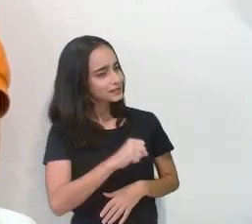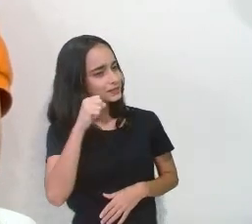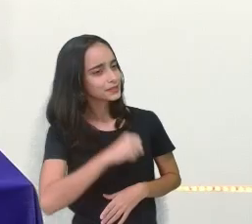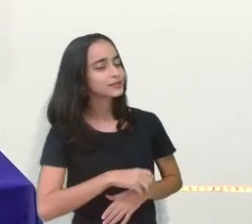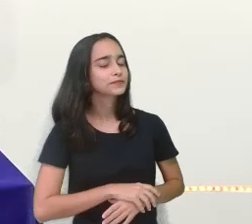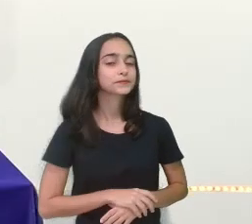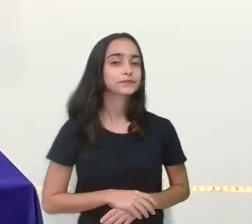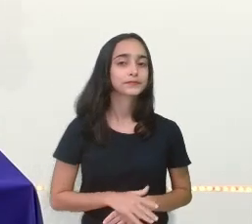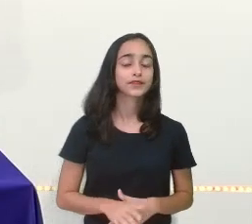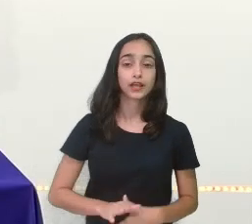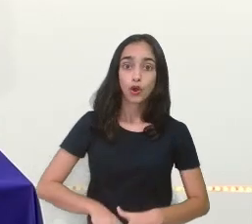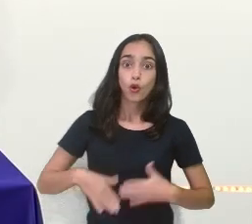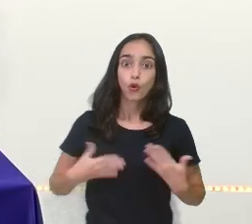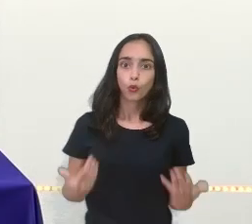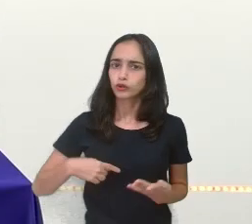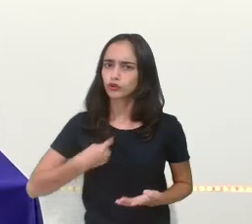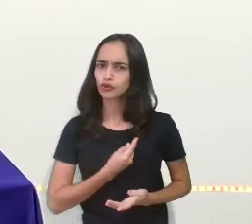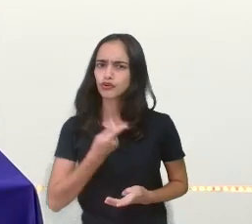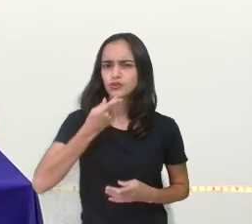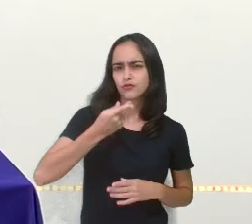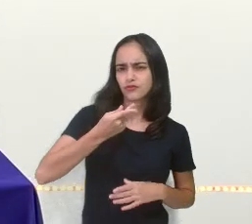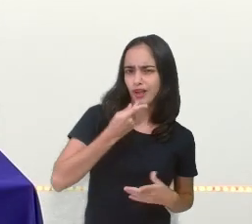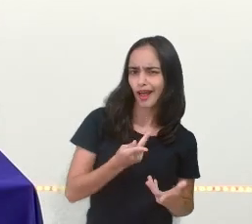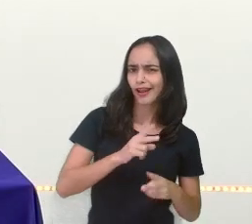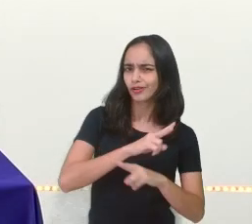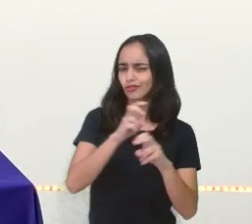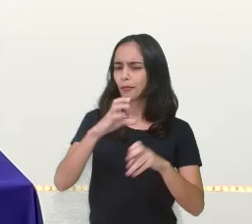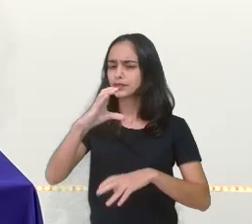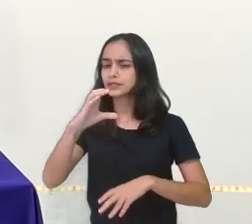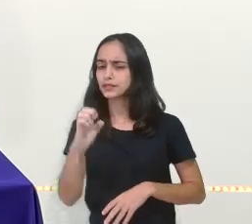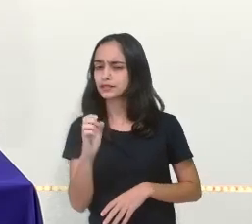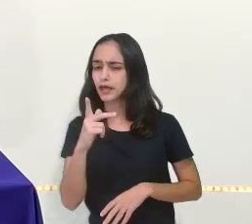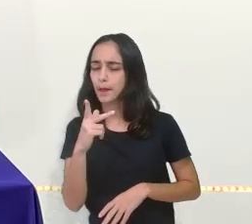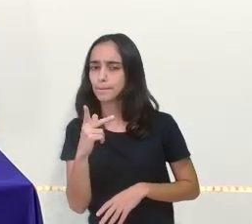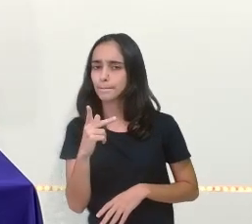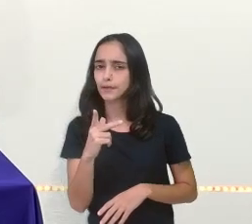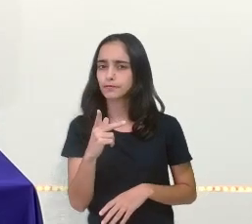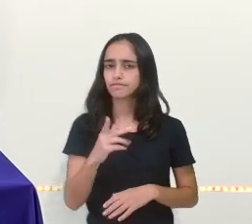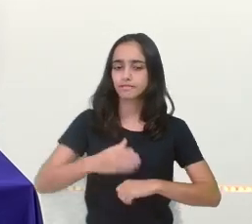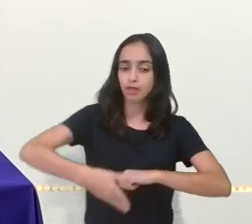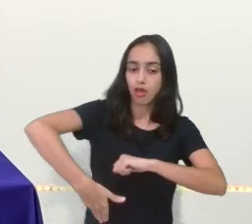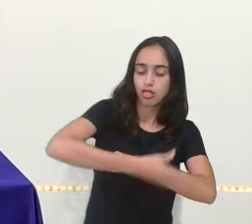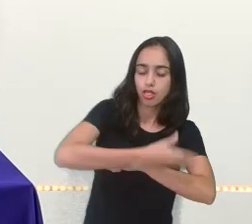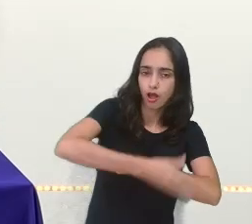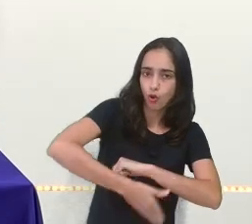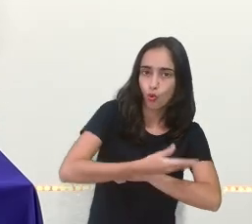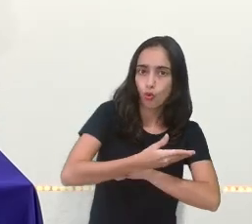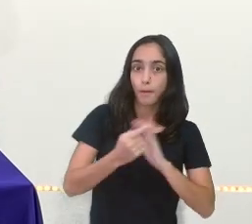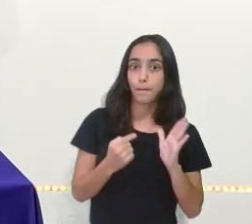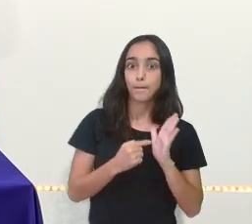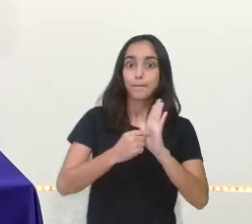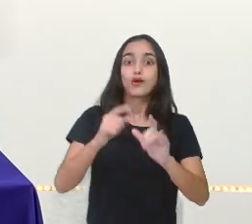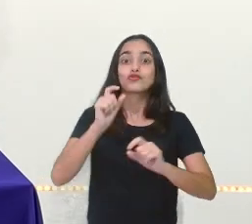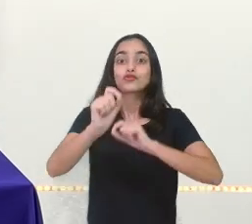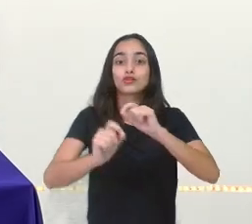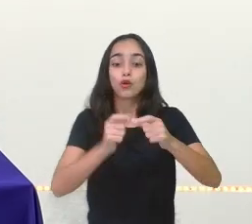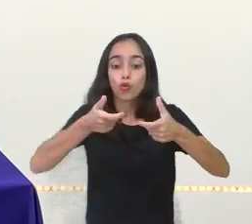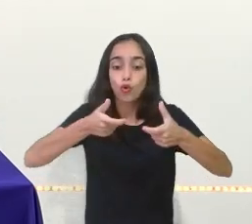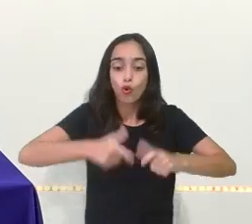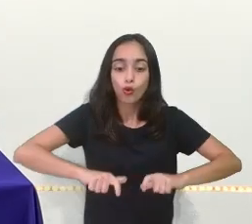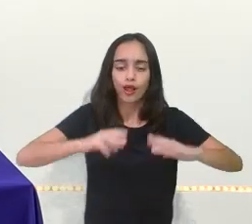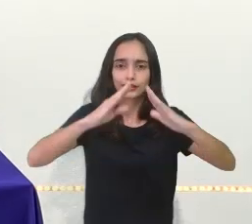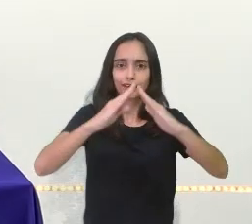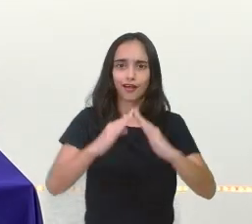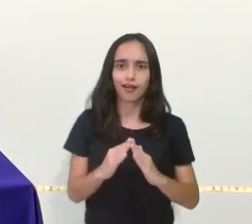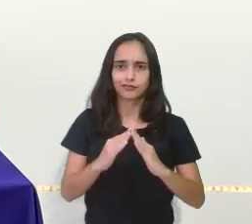de CEP, o CEP da rua, né, que está ali mostrando exatamente, ó, o código de endereçamento postal, que